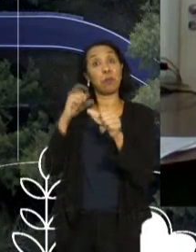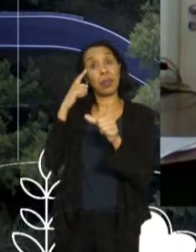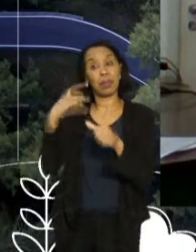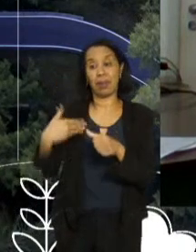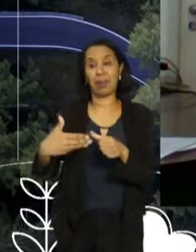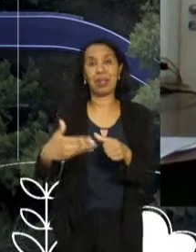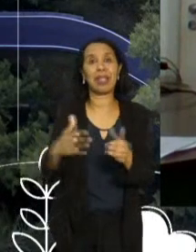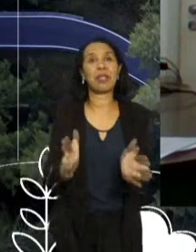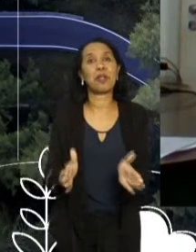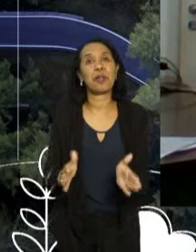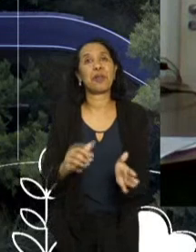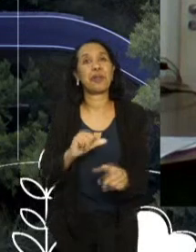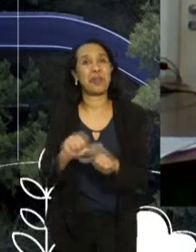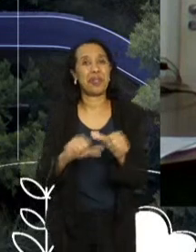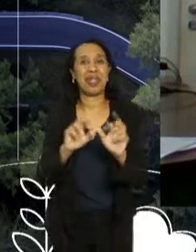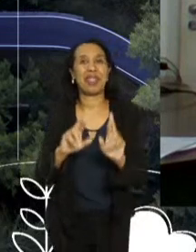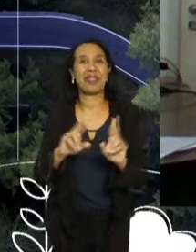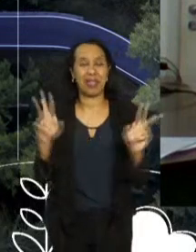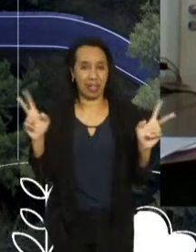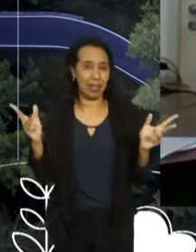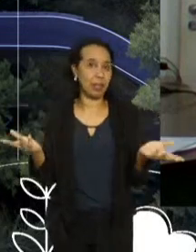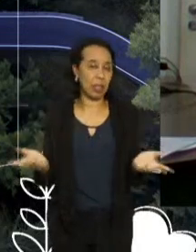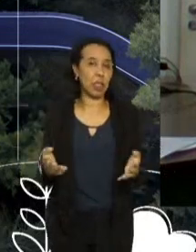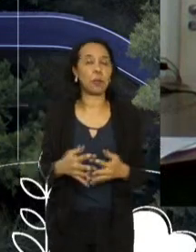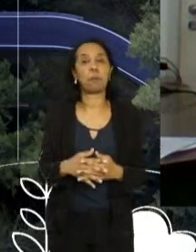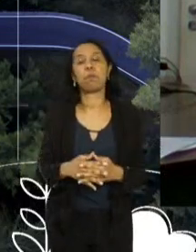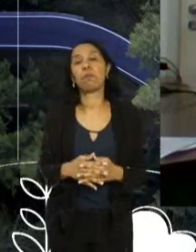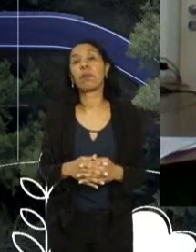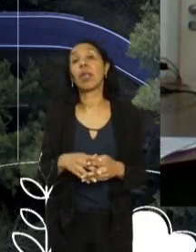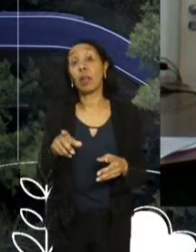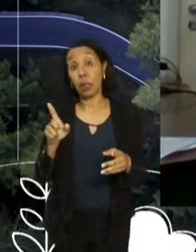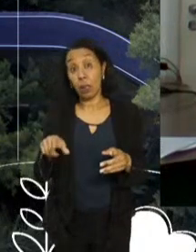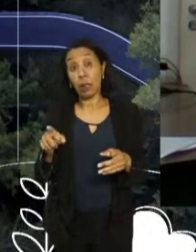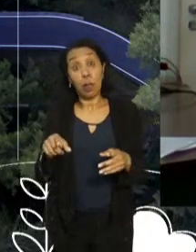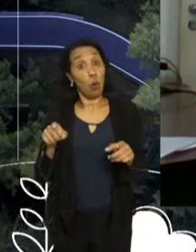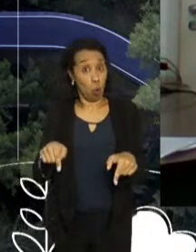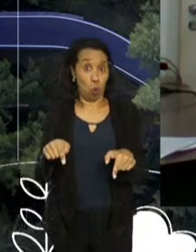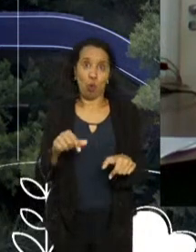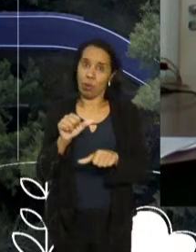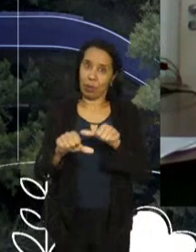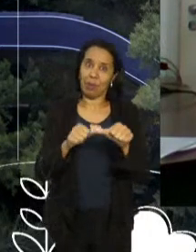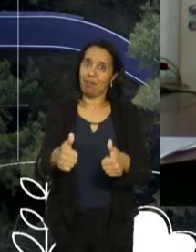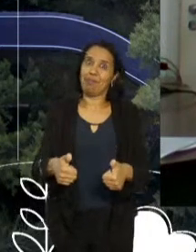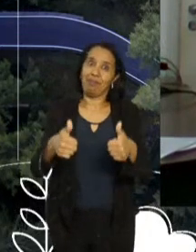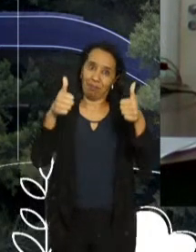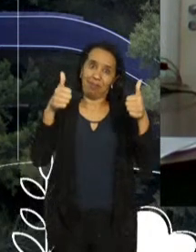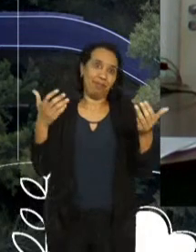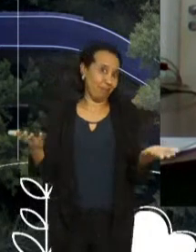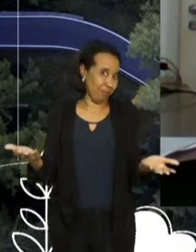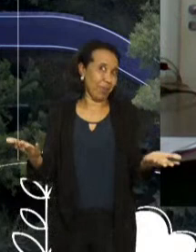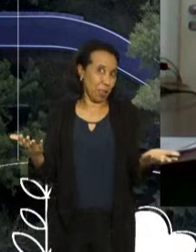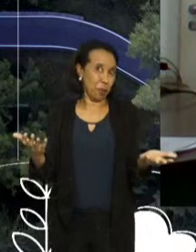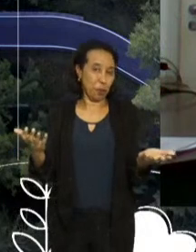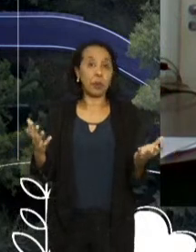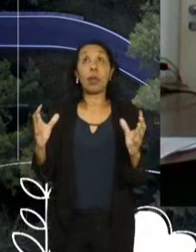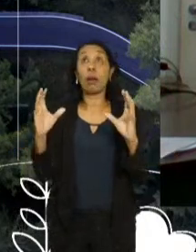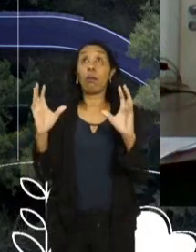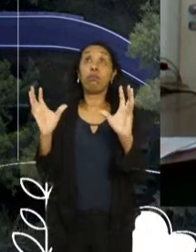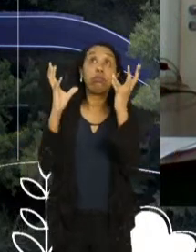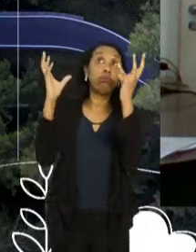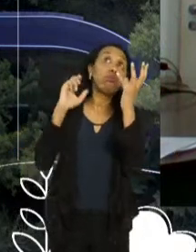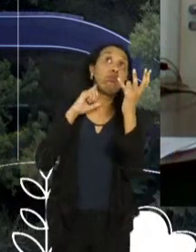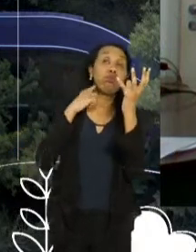proximidade de grandes vias de transporte. Então, isso melhorou muito e a poluição caiu